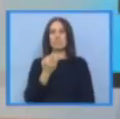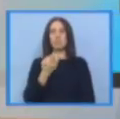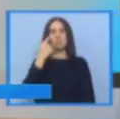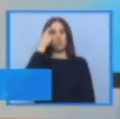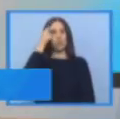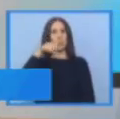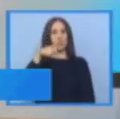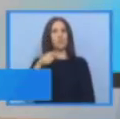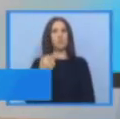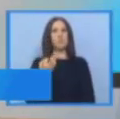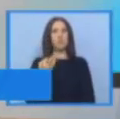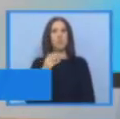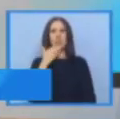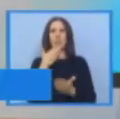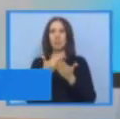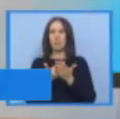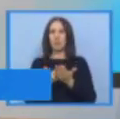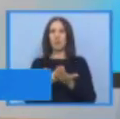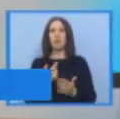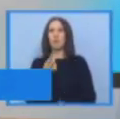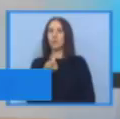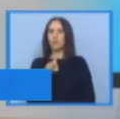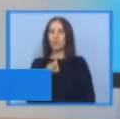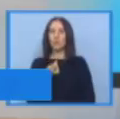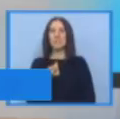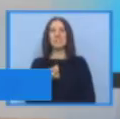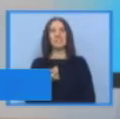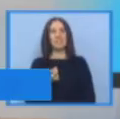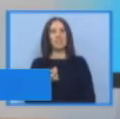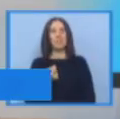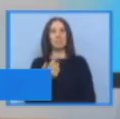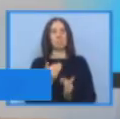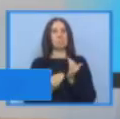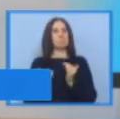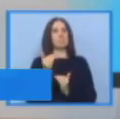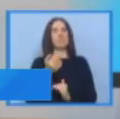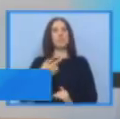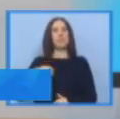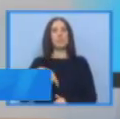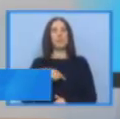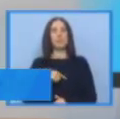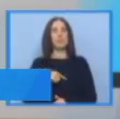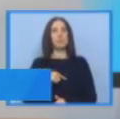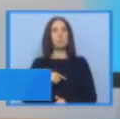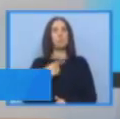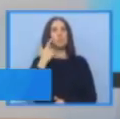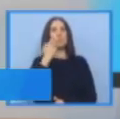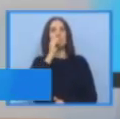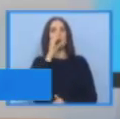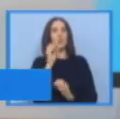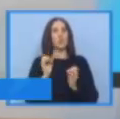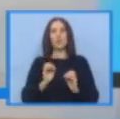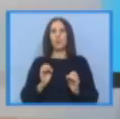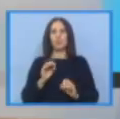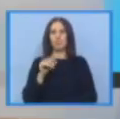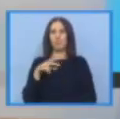juízes e, portanto, chegando a um patamar um bocadinho acima daquilo que nós tínhamos vindo a conhecer